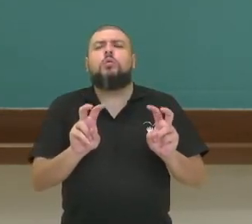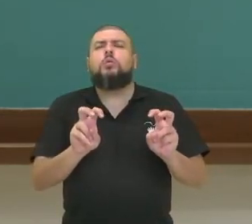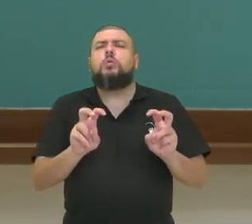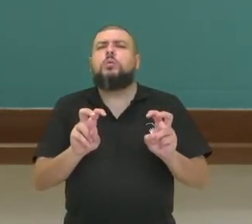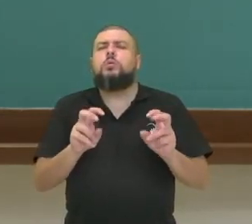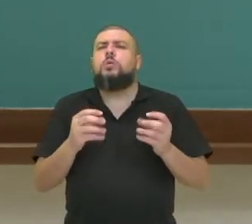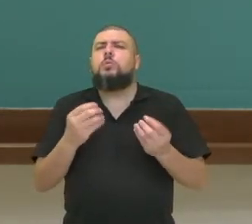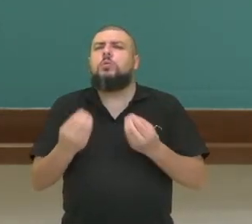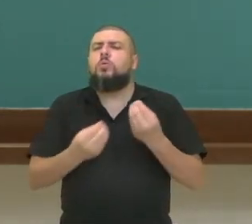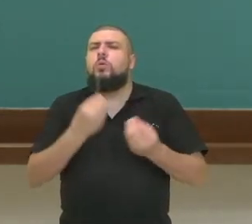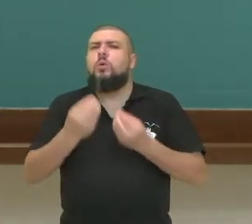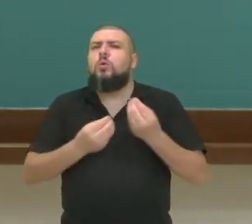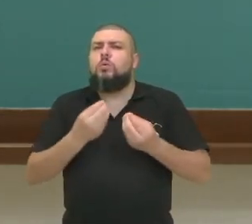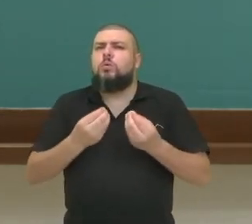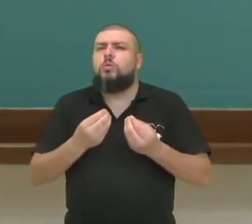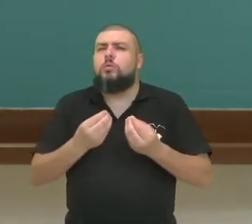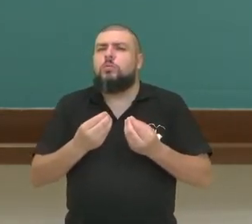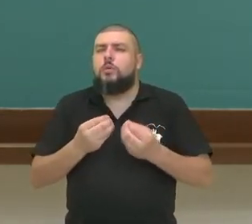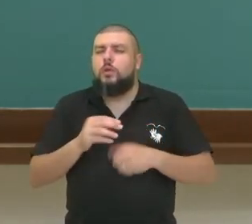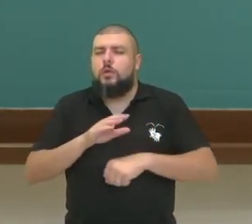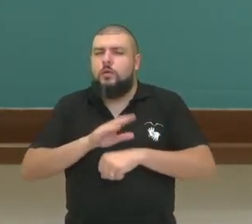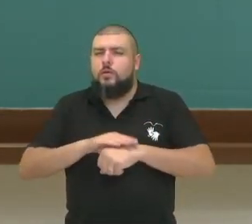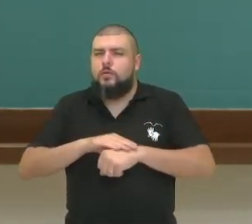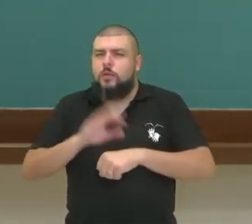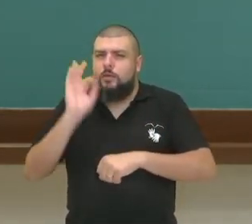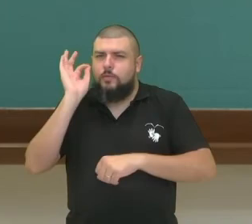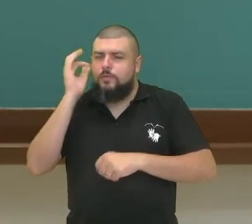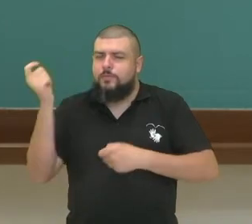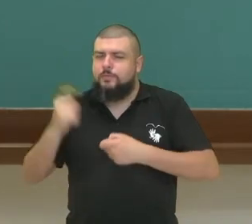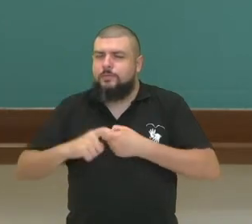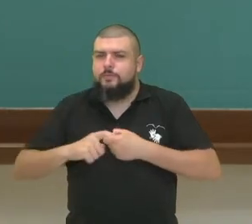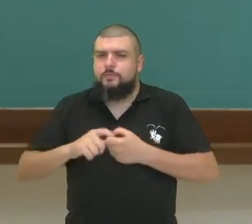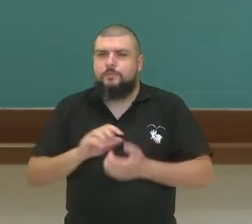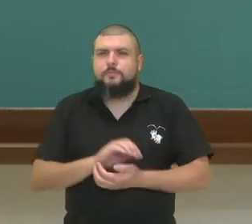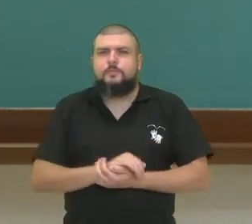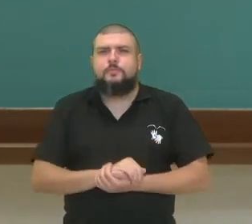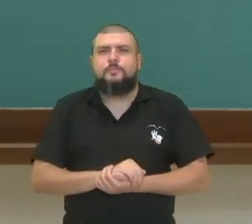período militar? Vocês vão ter aí um tempinho para pensar e eu já retorno.